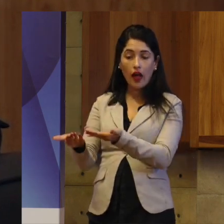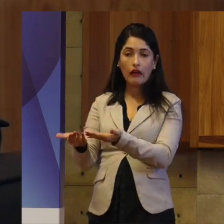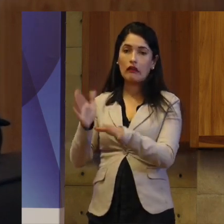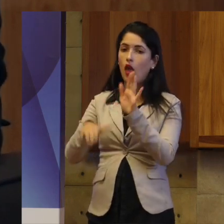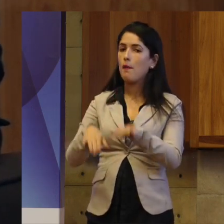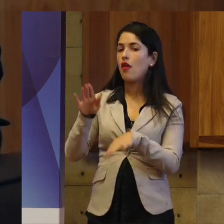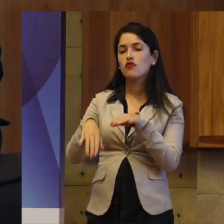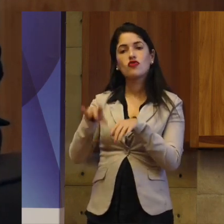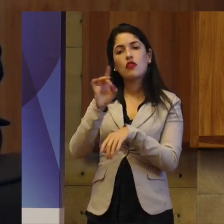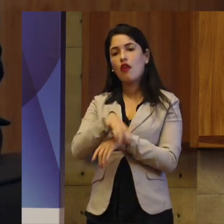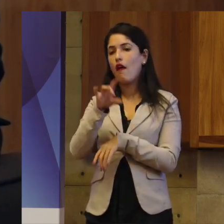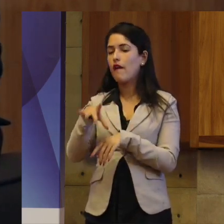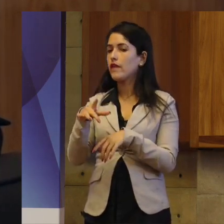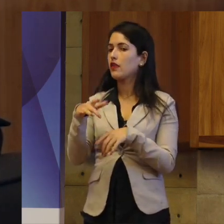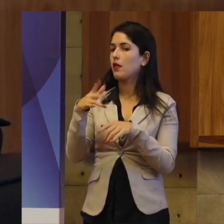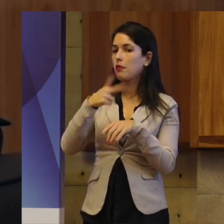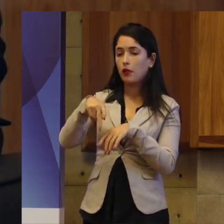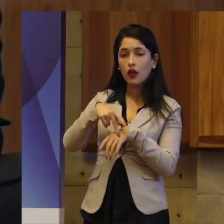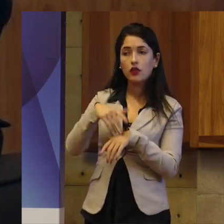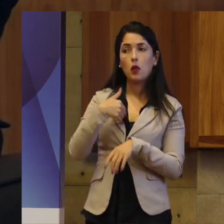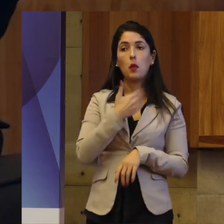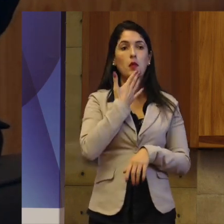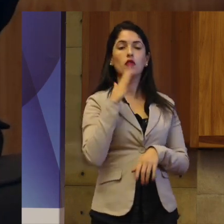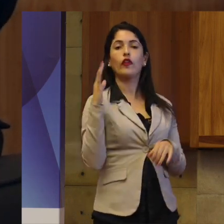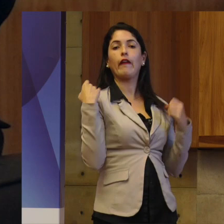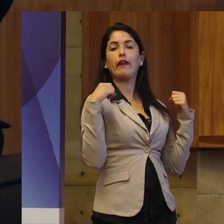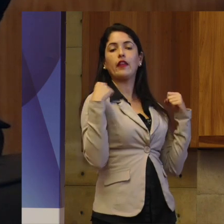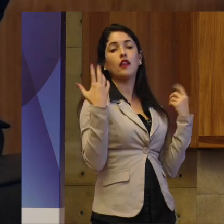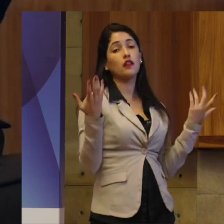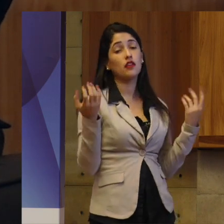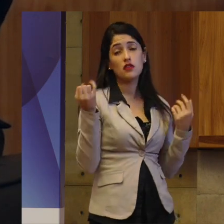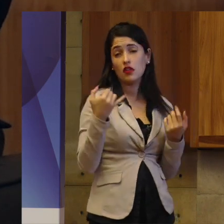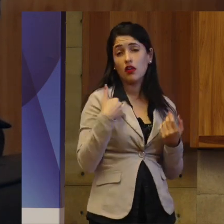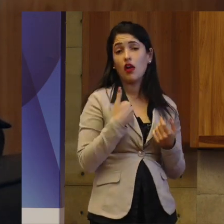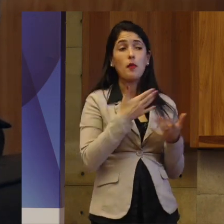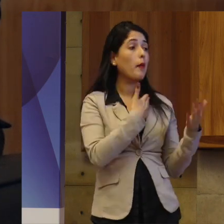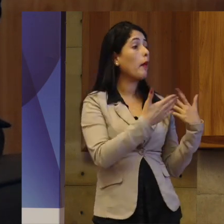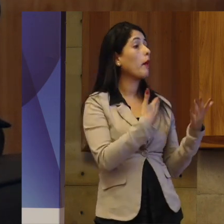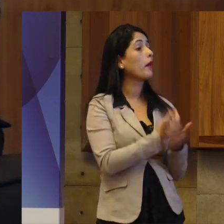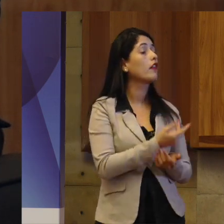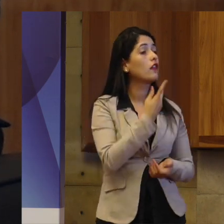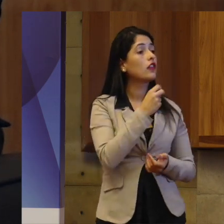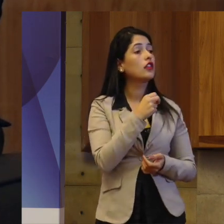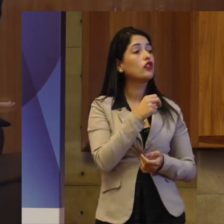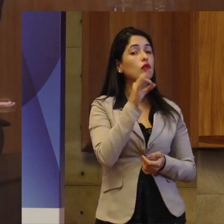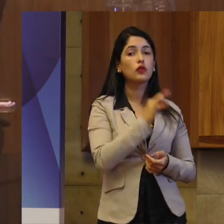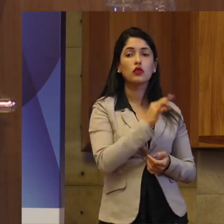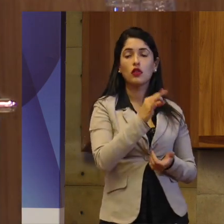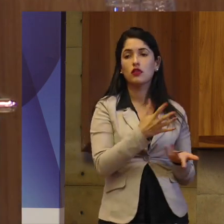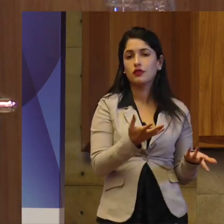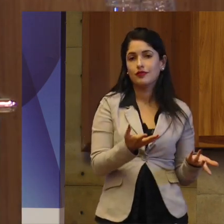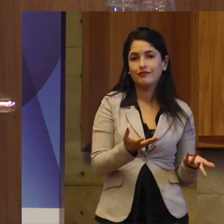Eu prometi fazer exercício. Agora, se eu ficar como... Parece que eu, conversando lá com 20% dos sócios